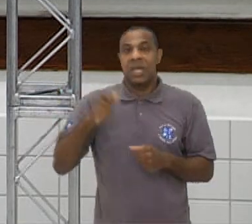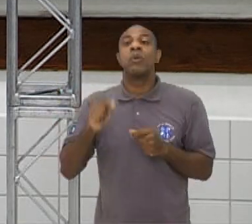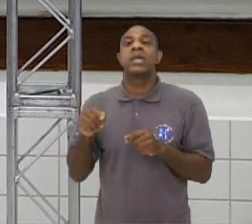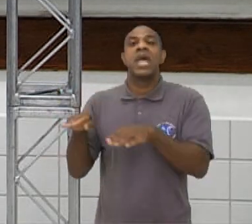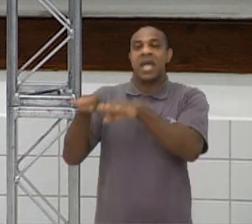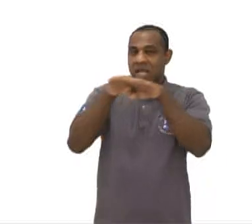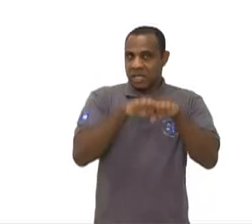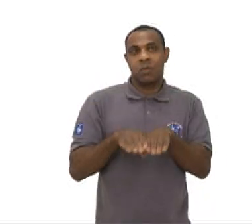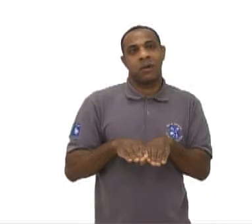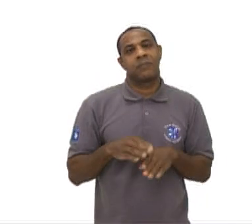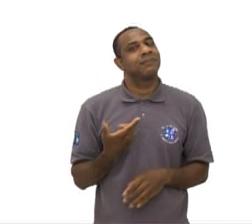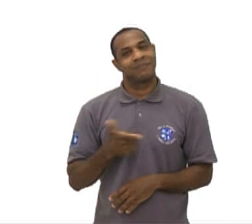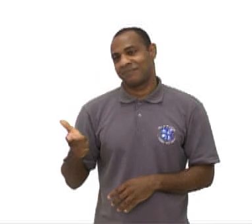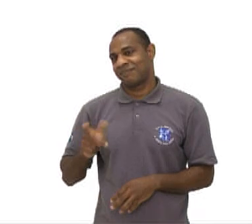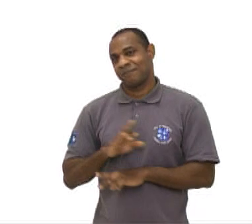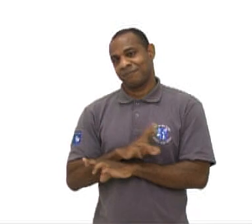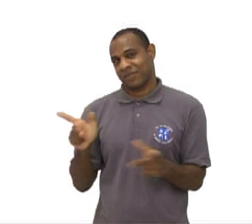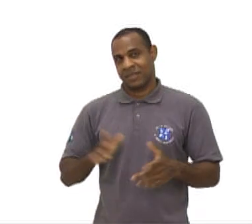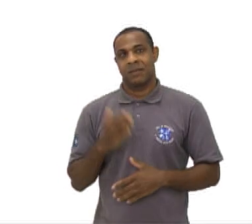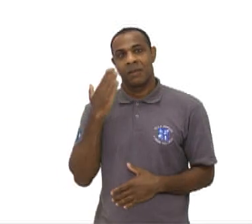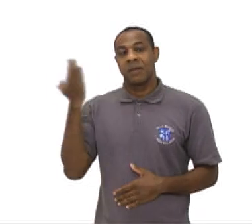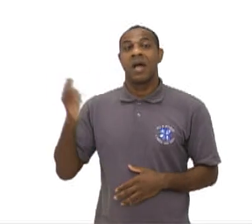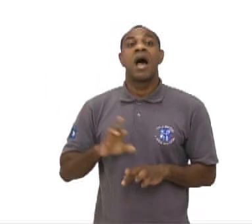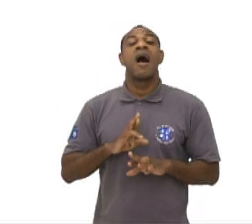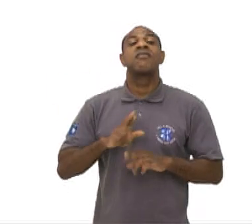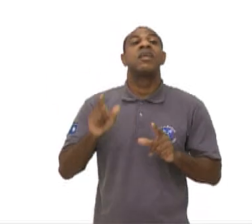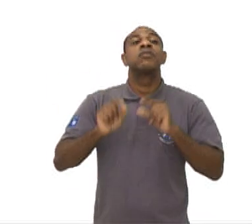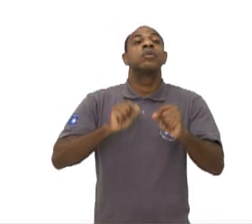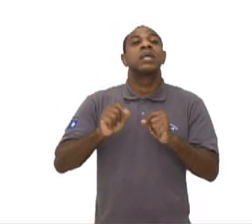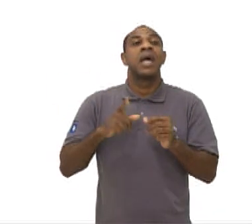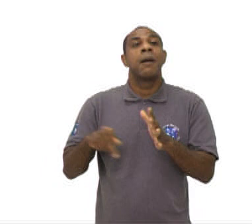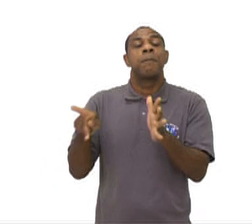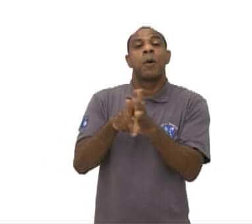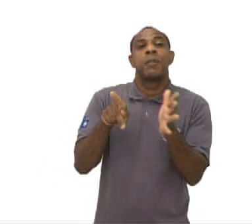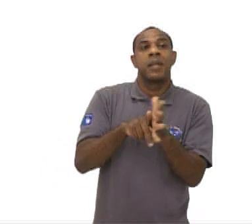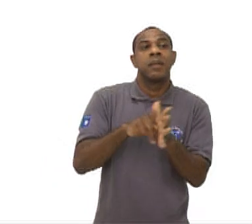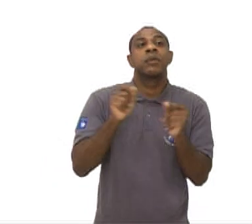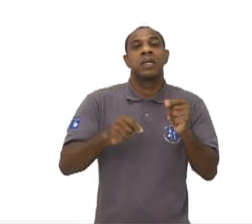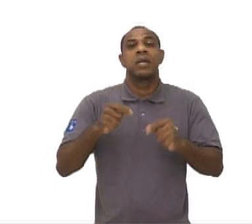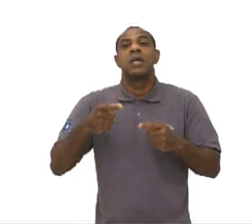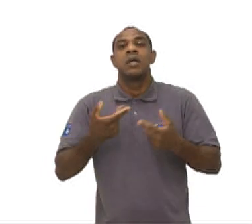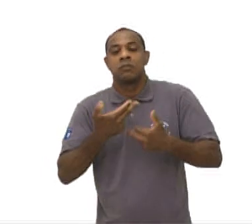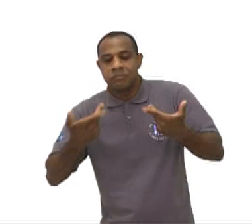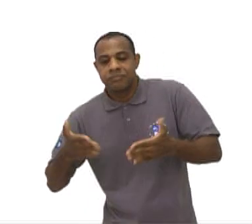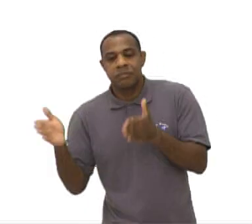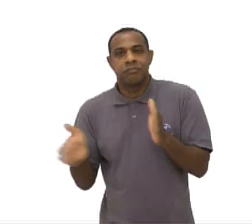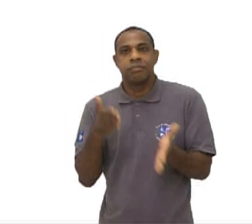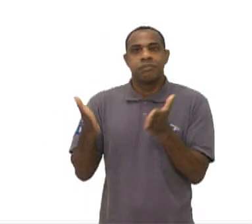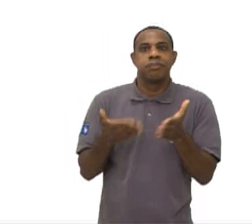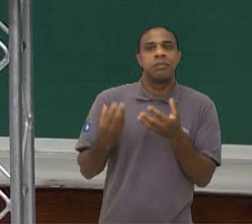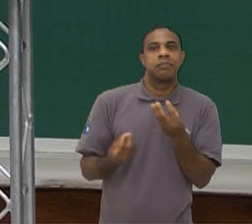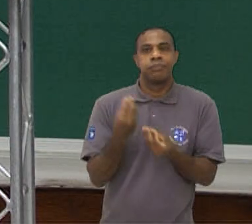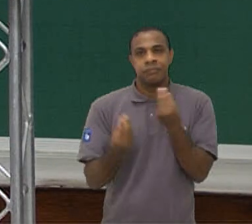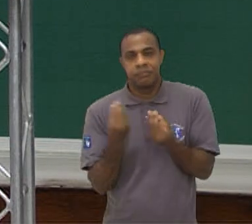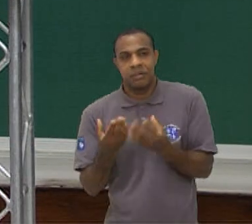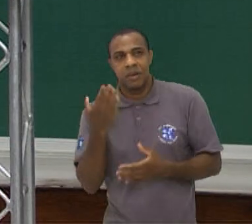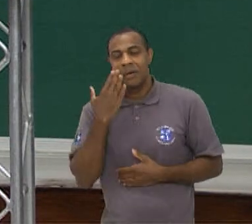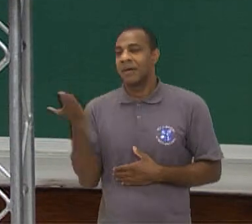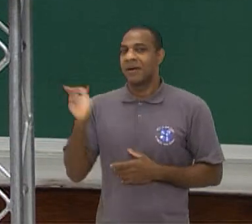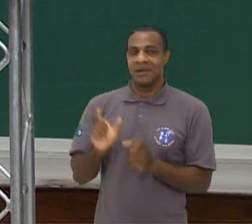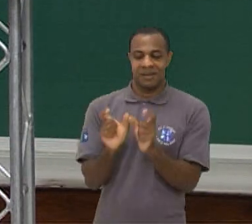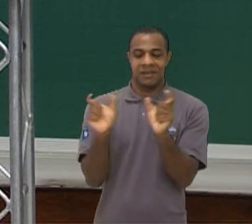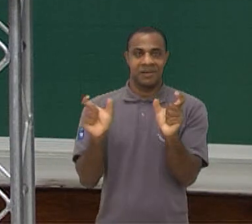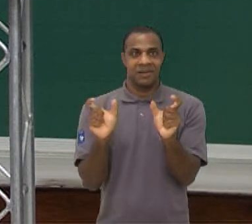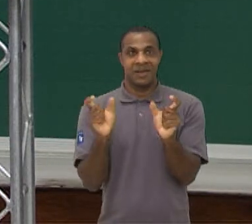diferencia uma classe da outra? A diferença entre elas é a propriedade ou não dos meios de produção. Viu como eu falei das palavras? Elas